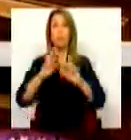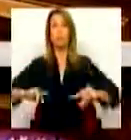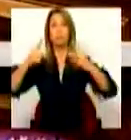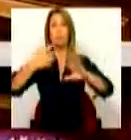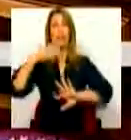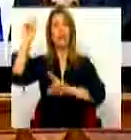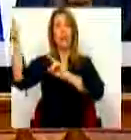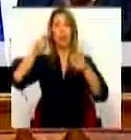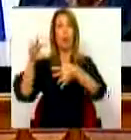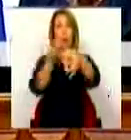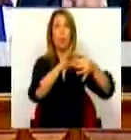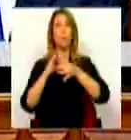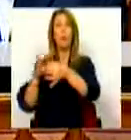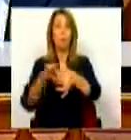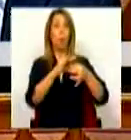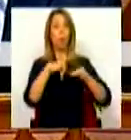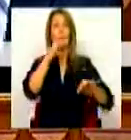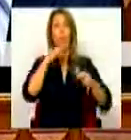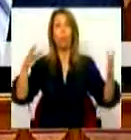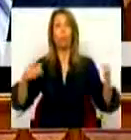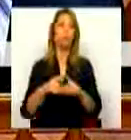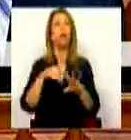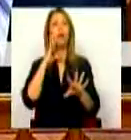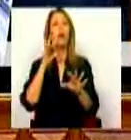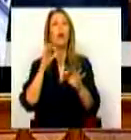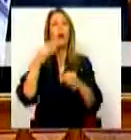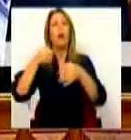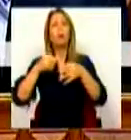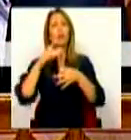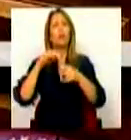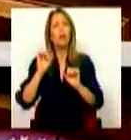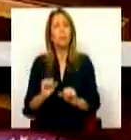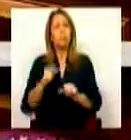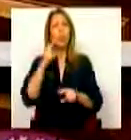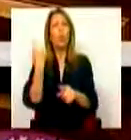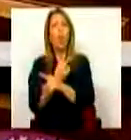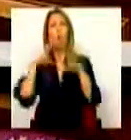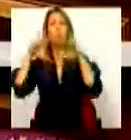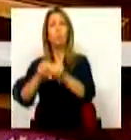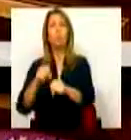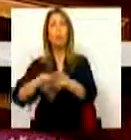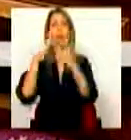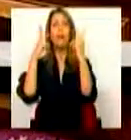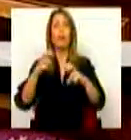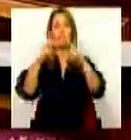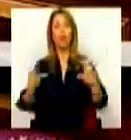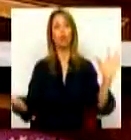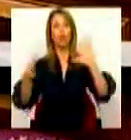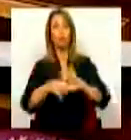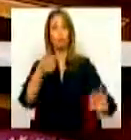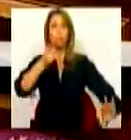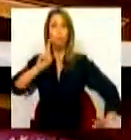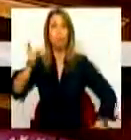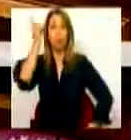cooperação judiciária. Sr. Deputado, com uma legislação relativa ao congelamento de bens apreendidos no contexto de investigações relacionadas com a